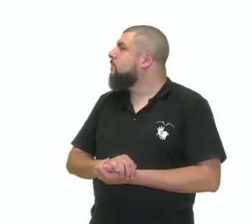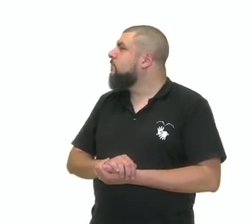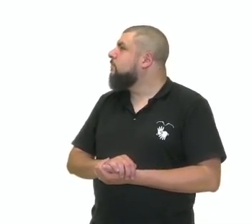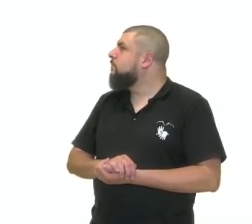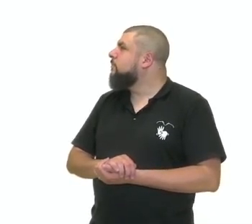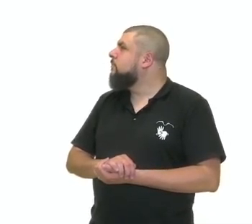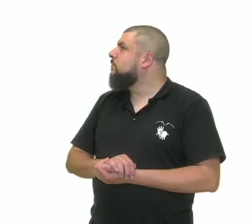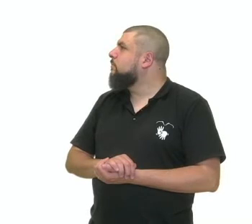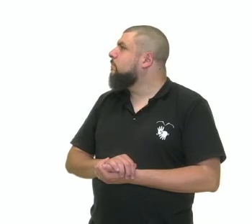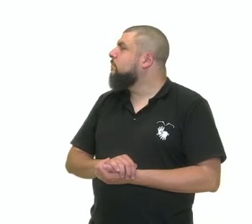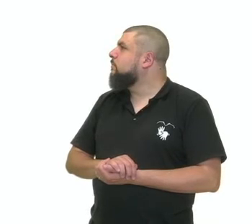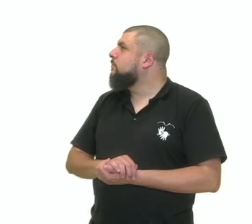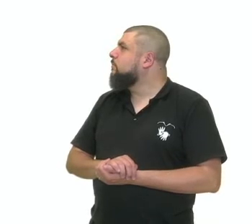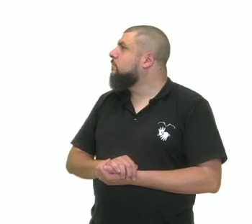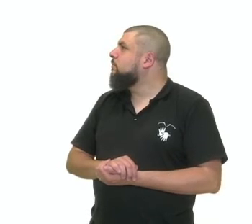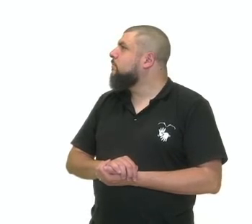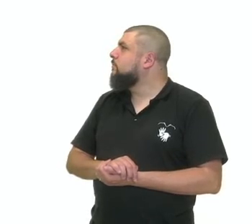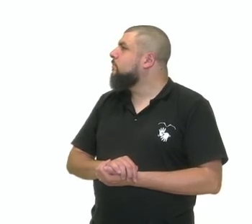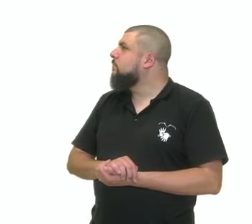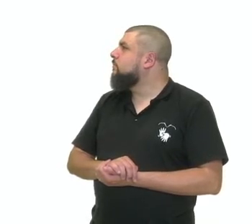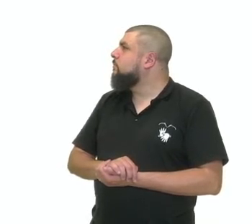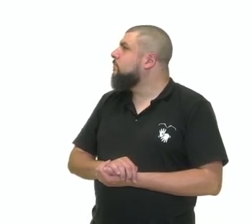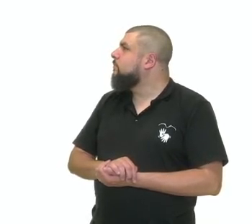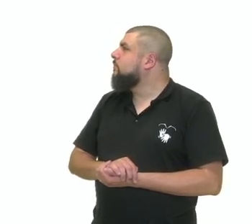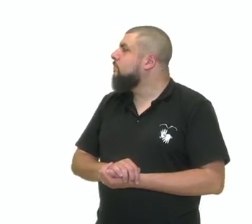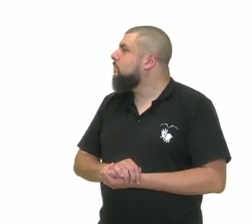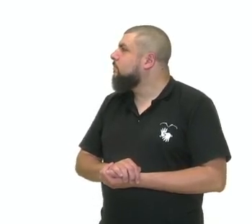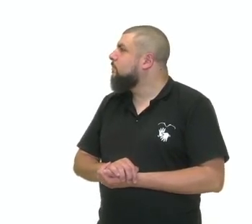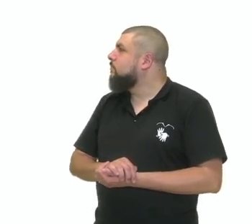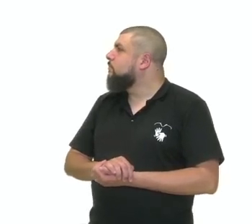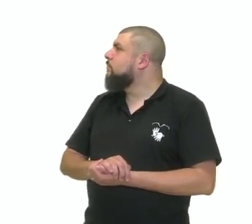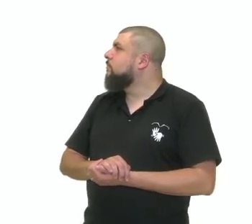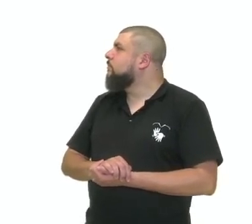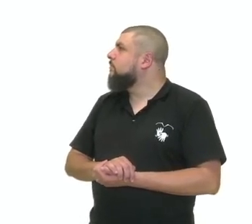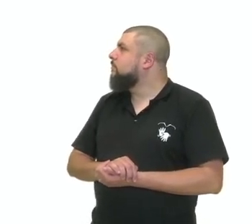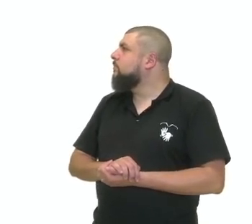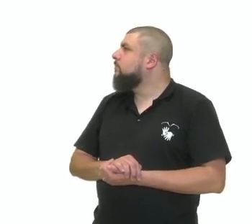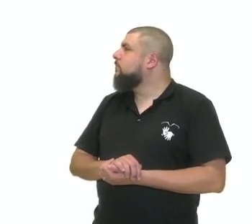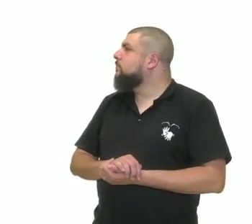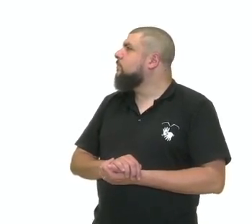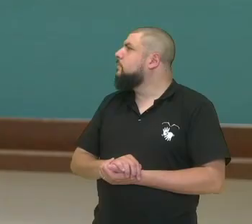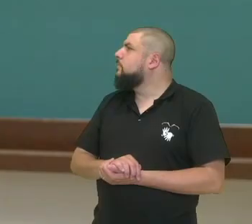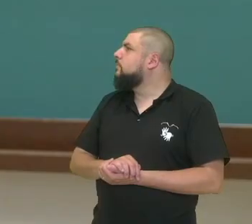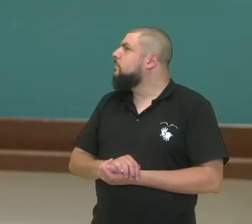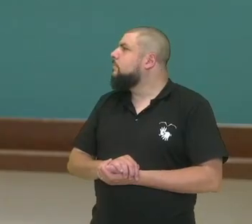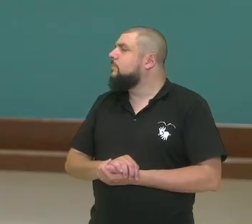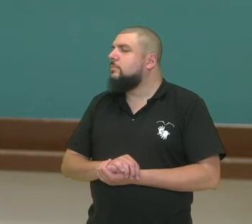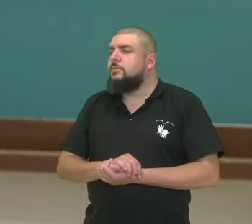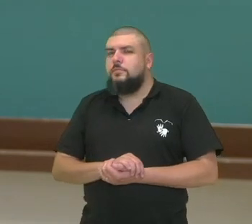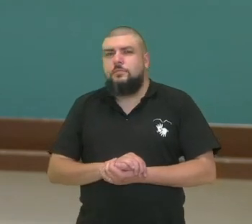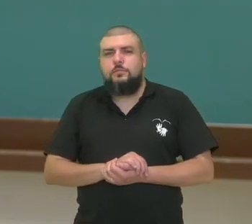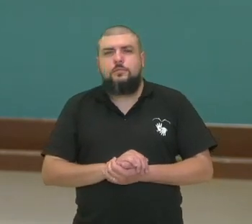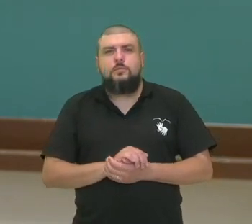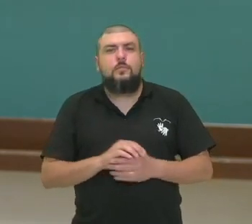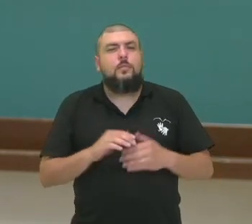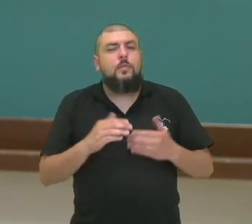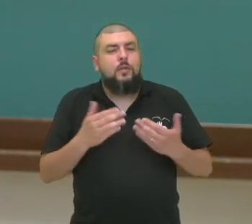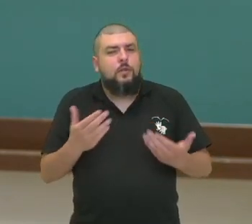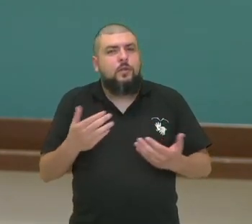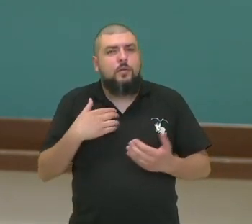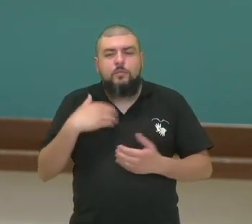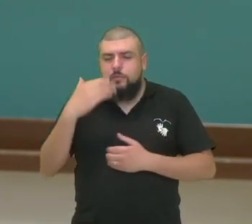encerra, Curitiba tem a imagem de um paraíso na terra. Então ele traz esse elogio,